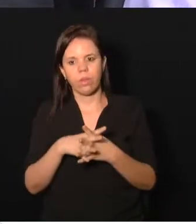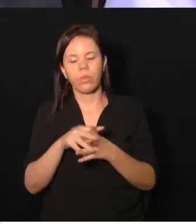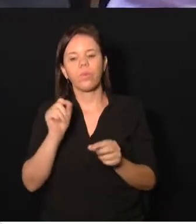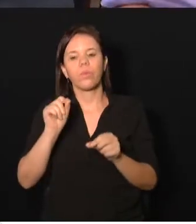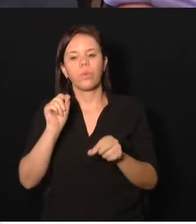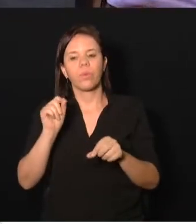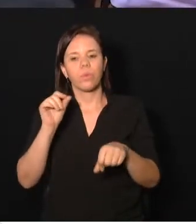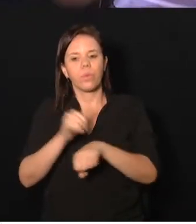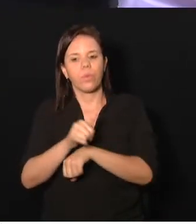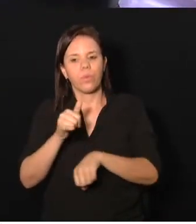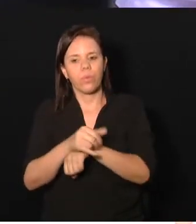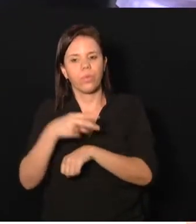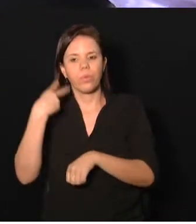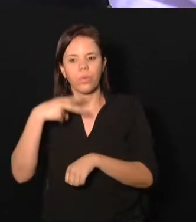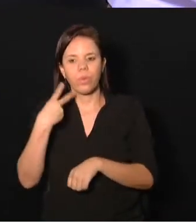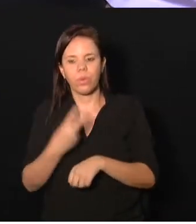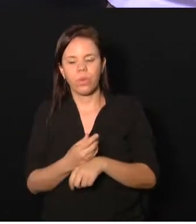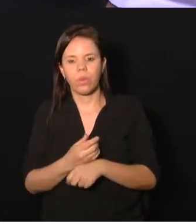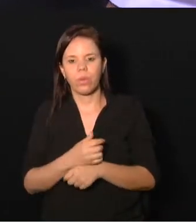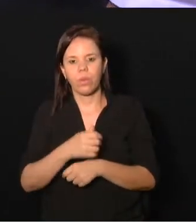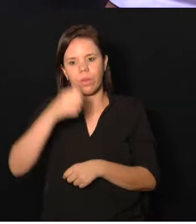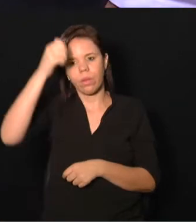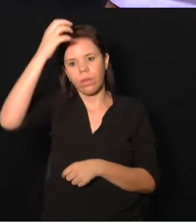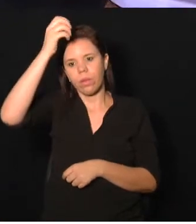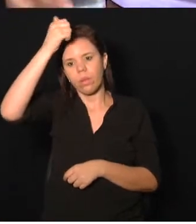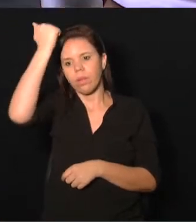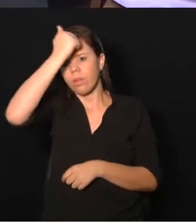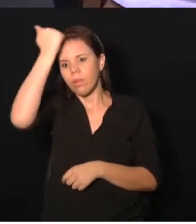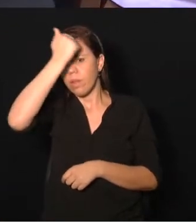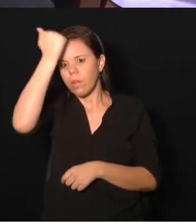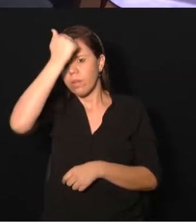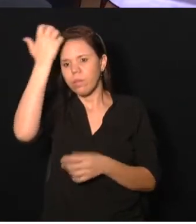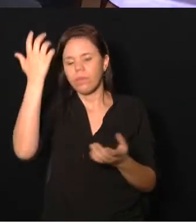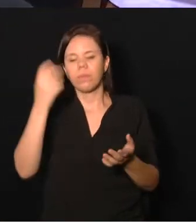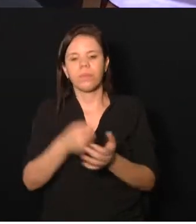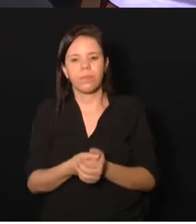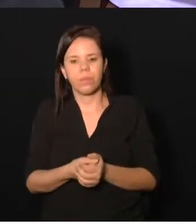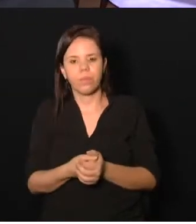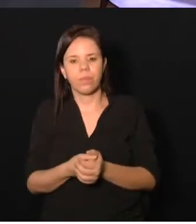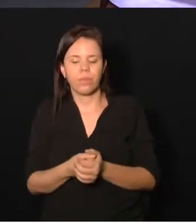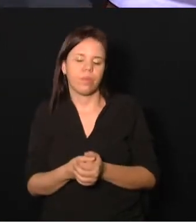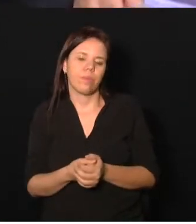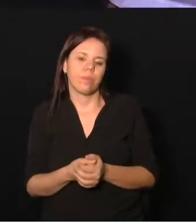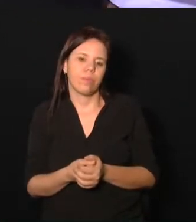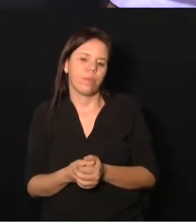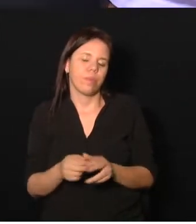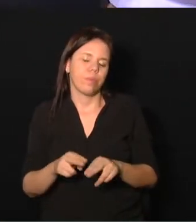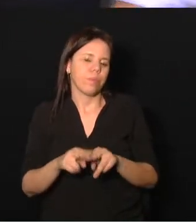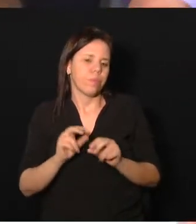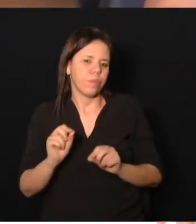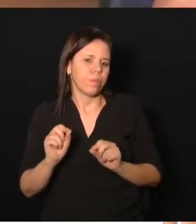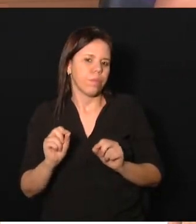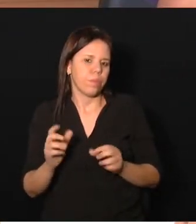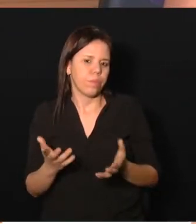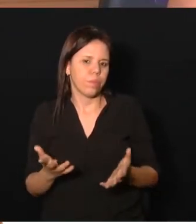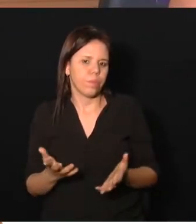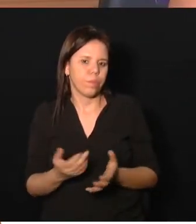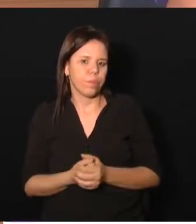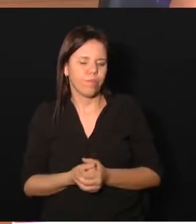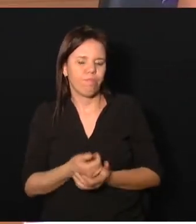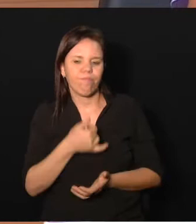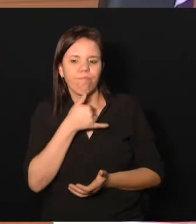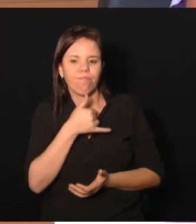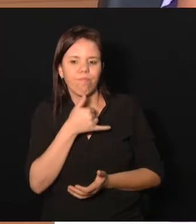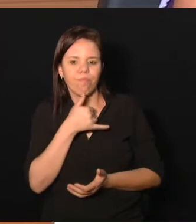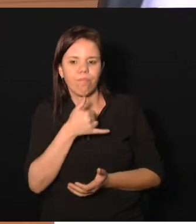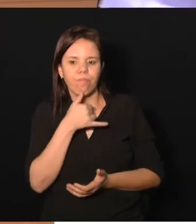ausência do vereador Ailton da farmácia, em decorrência de um momento muito